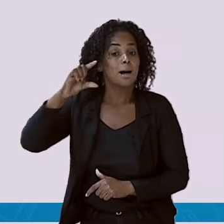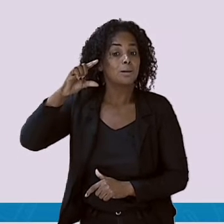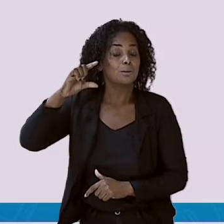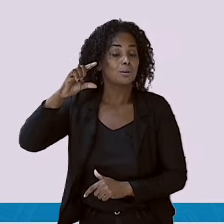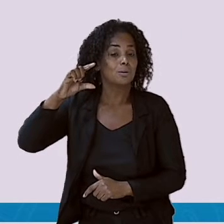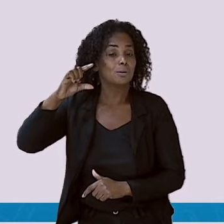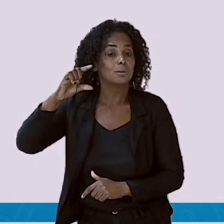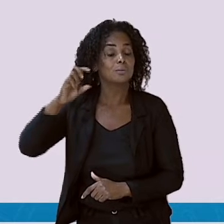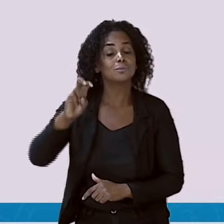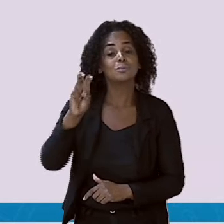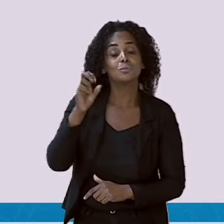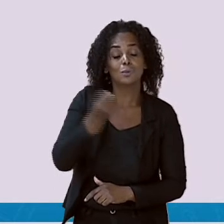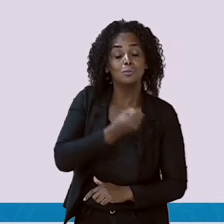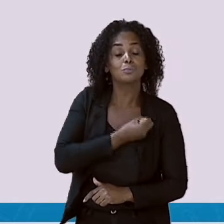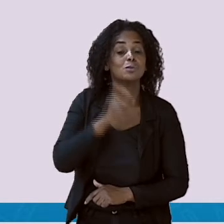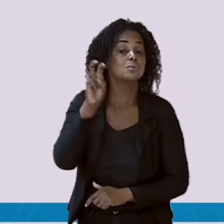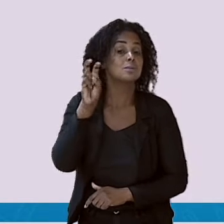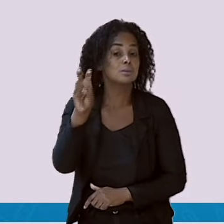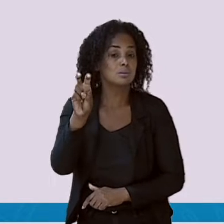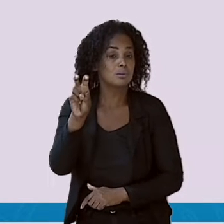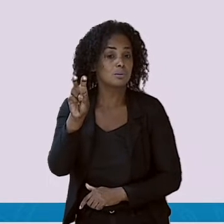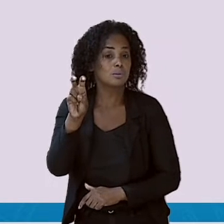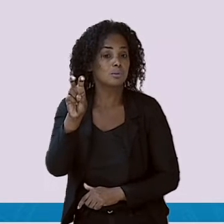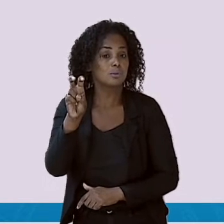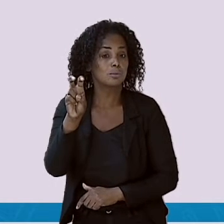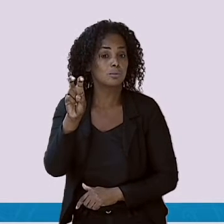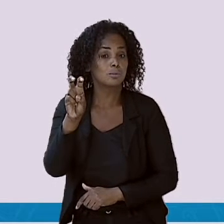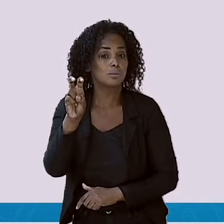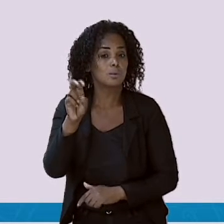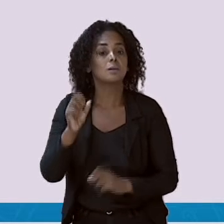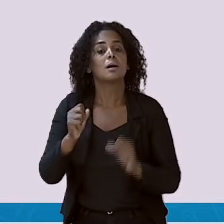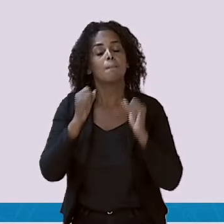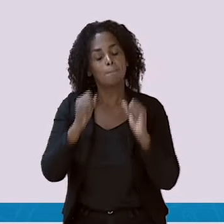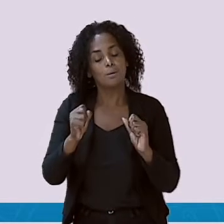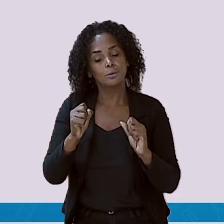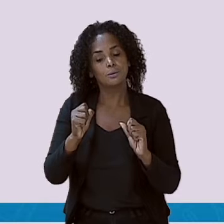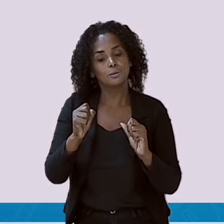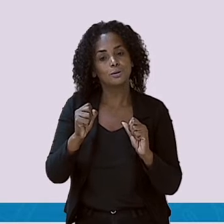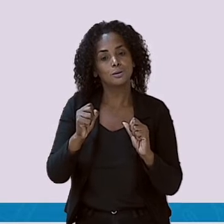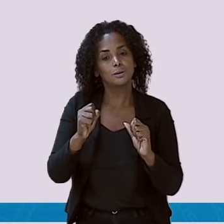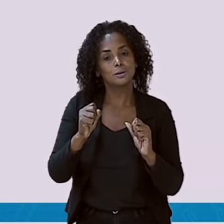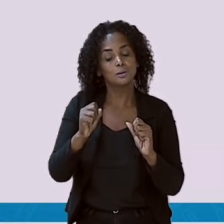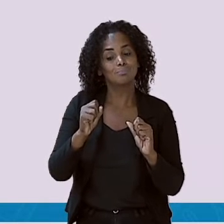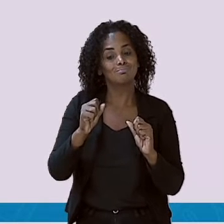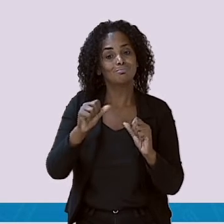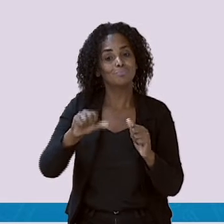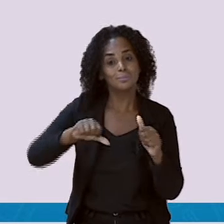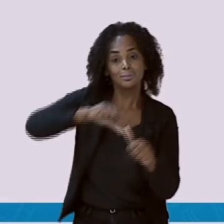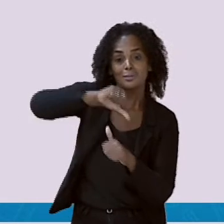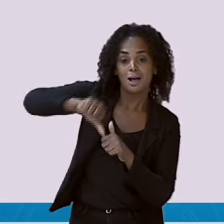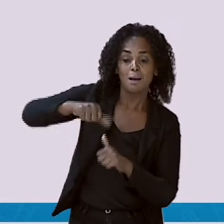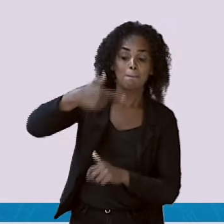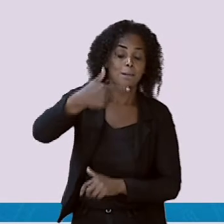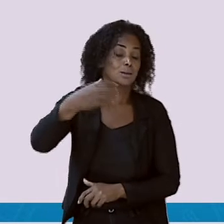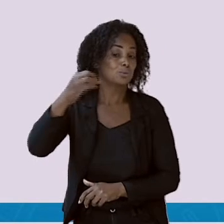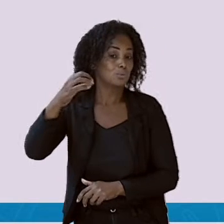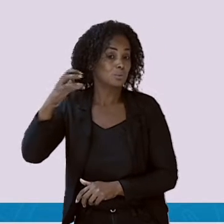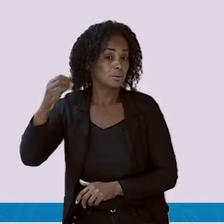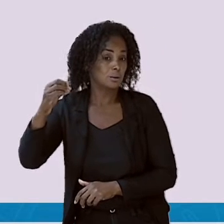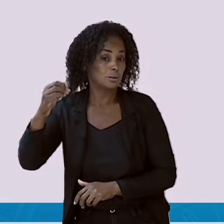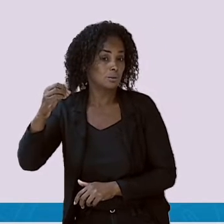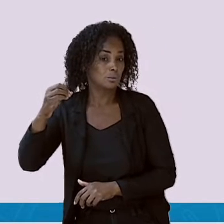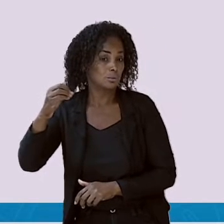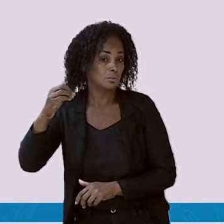assim, você pode passar aqui para o 200. E o 311, o número que está